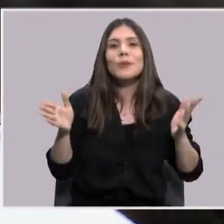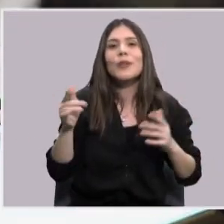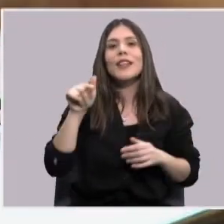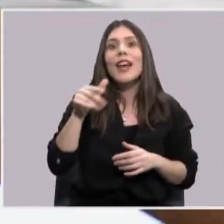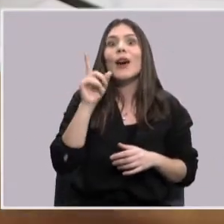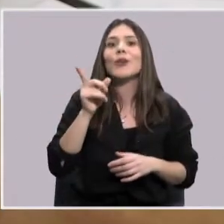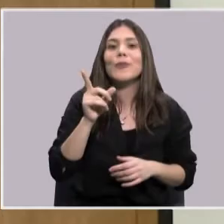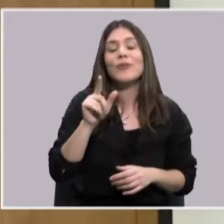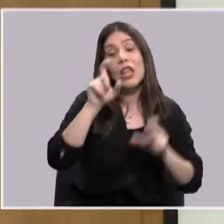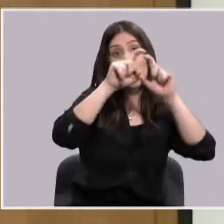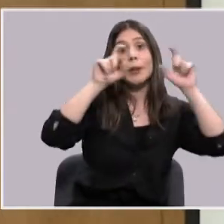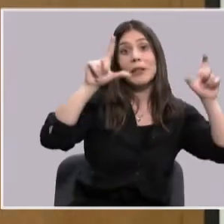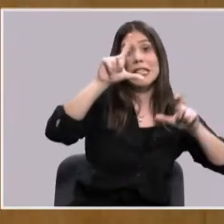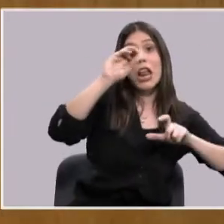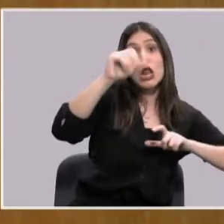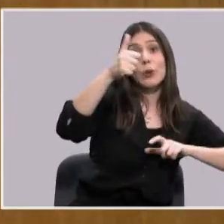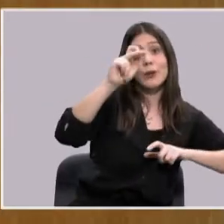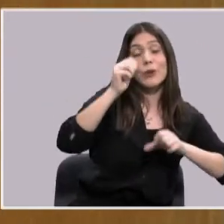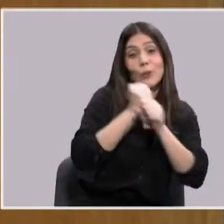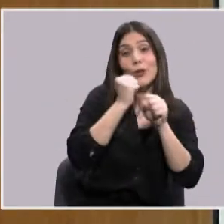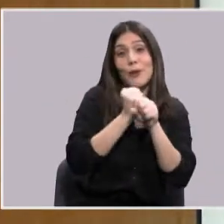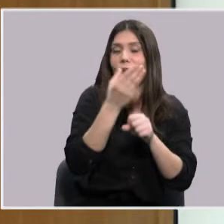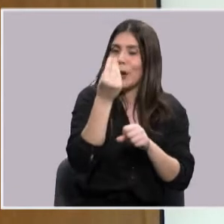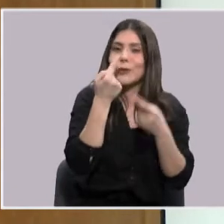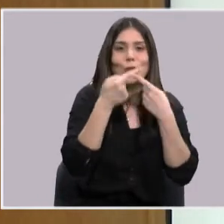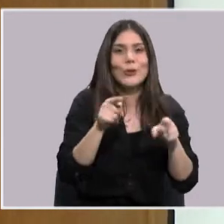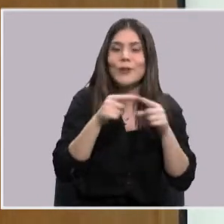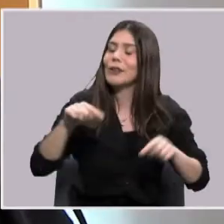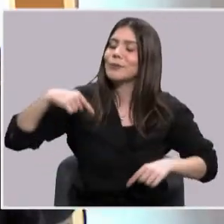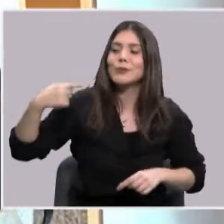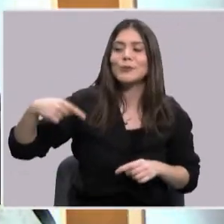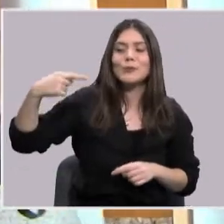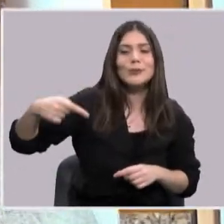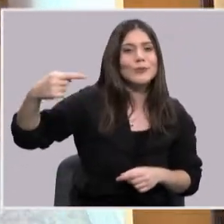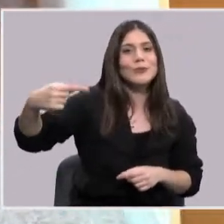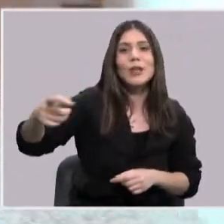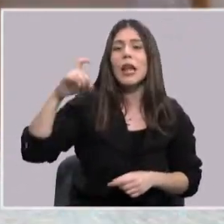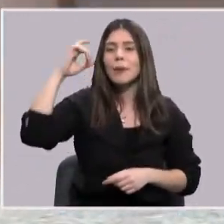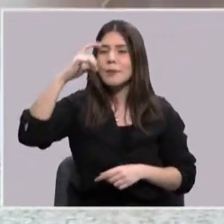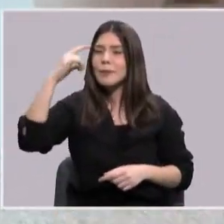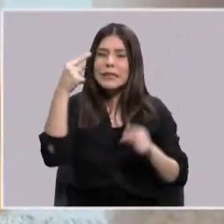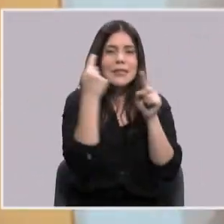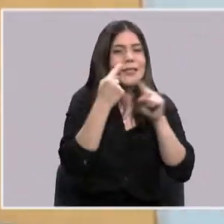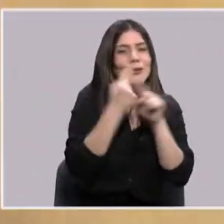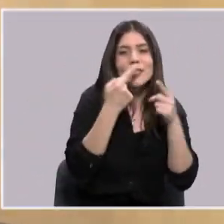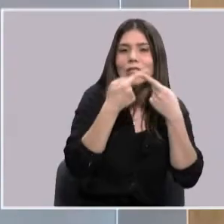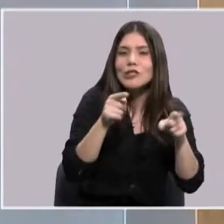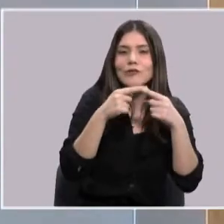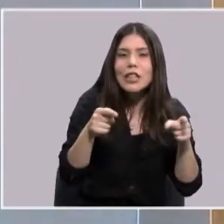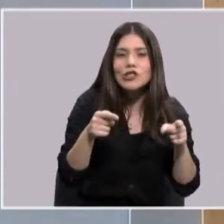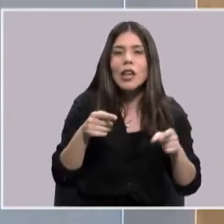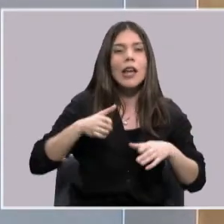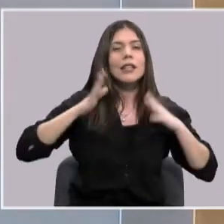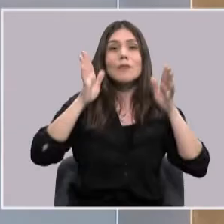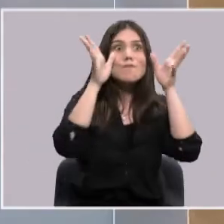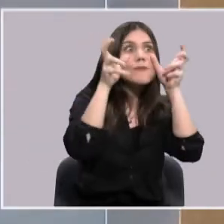é que eu na Loba, o meu trabalho todos os dias é diferente. E por isso, o pensar todos os dias em coisas diferentes, o